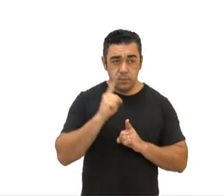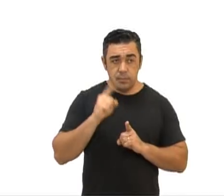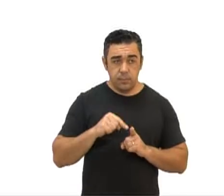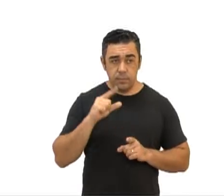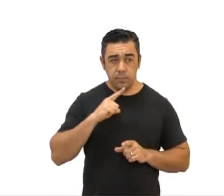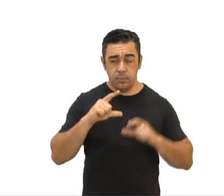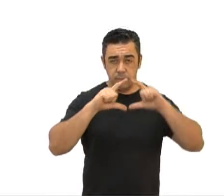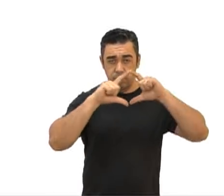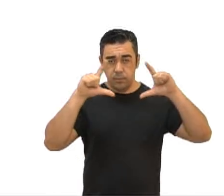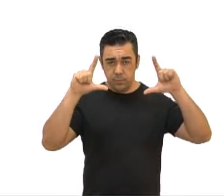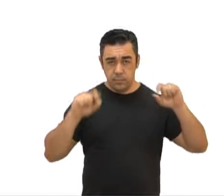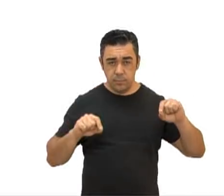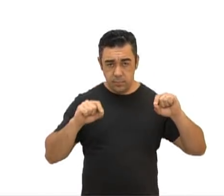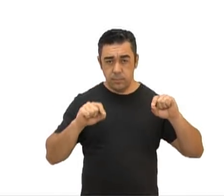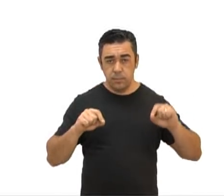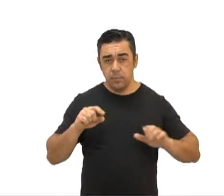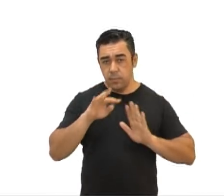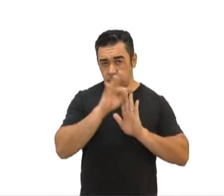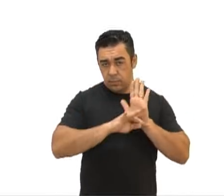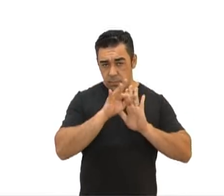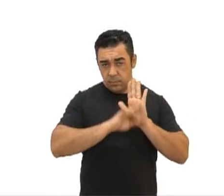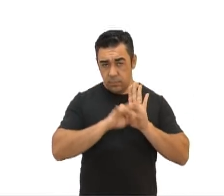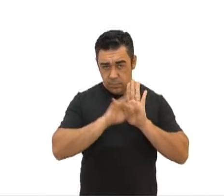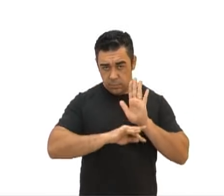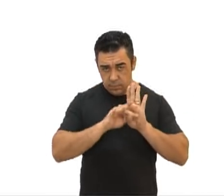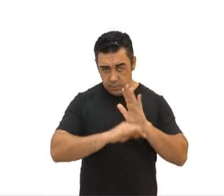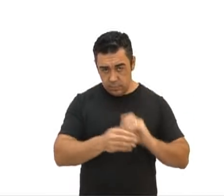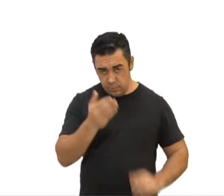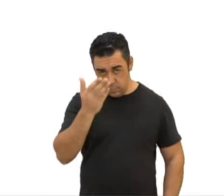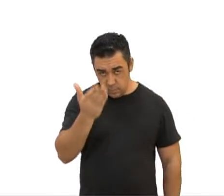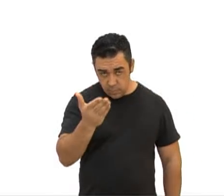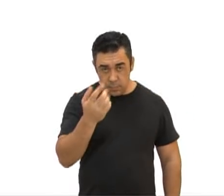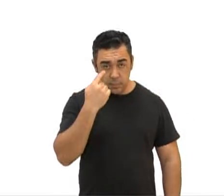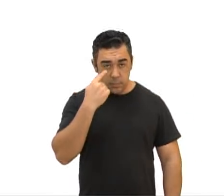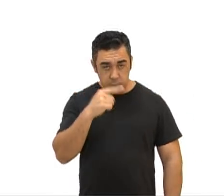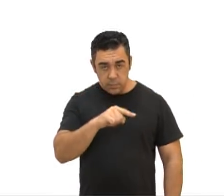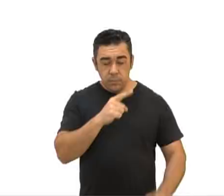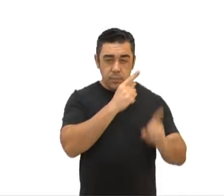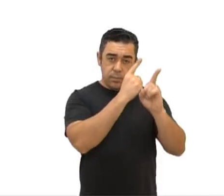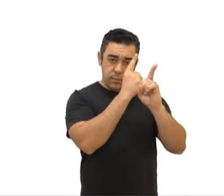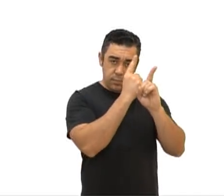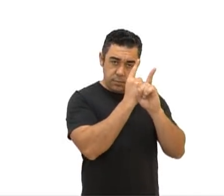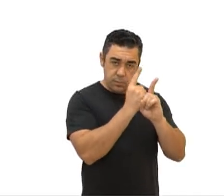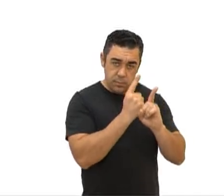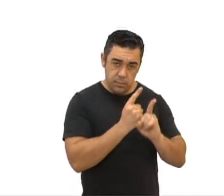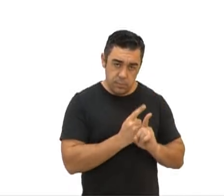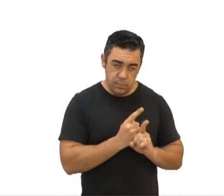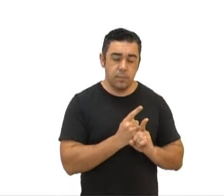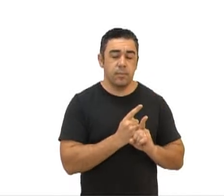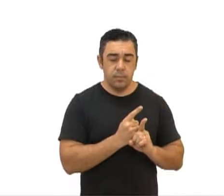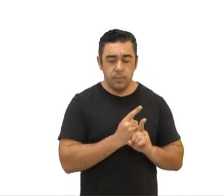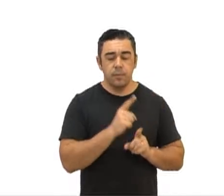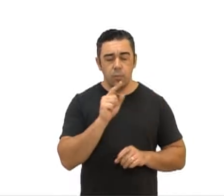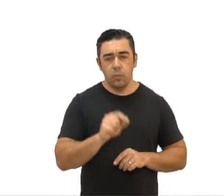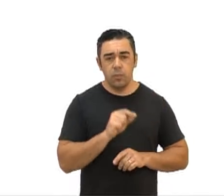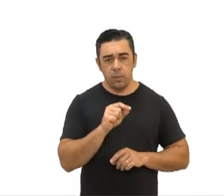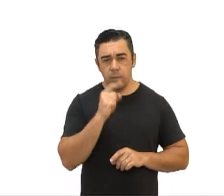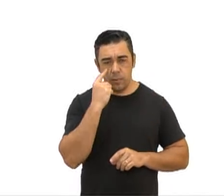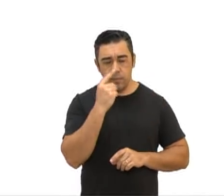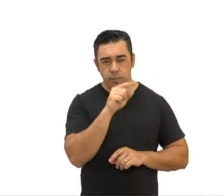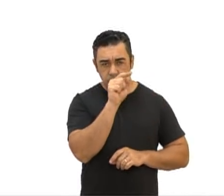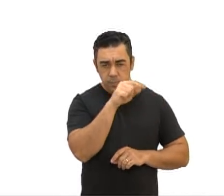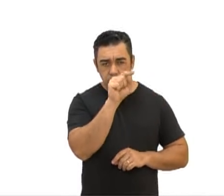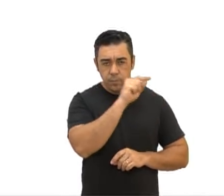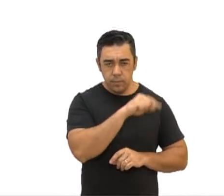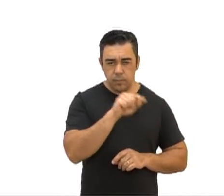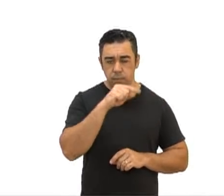no fragmento abaixo. Vou deixar aqui o fragmento para vocês, né, nesse slide aí na tela, e vocês vão buscar aí, fazer